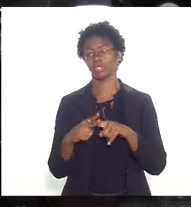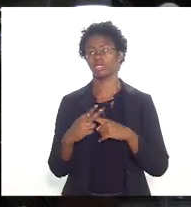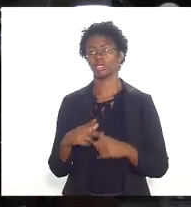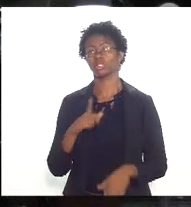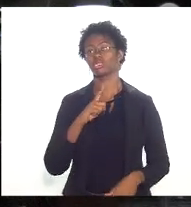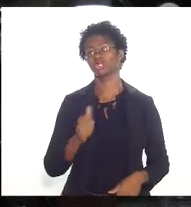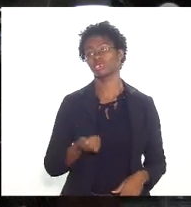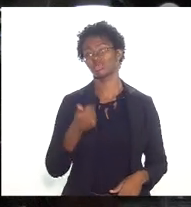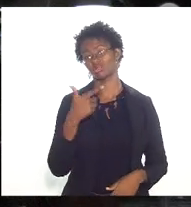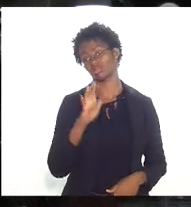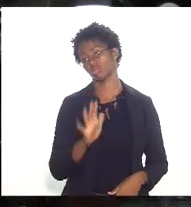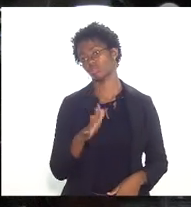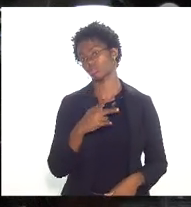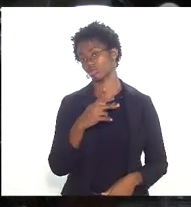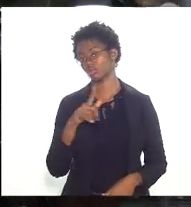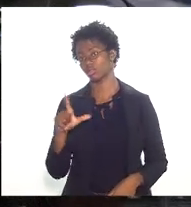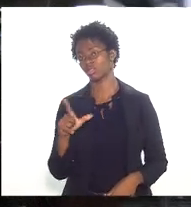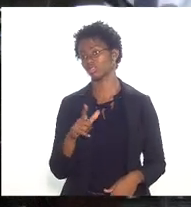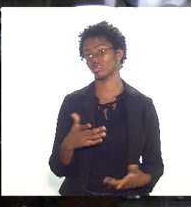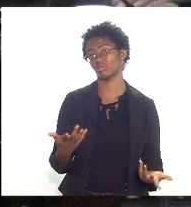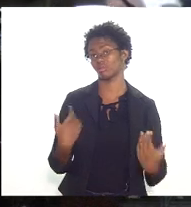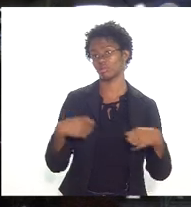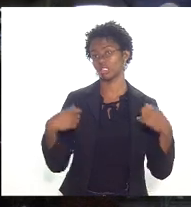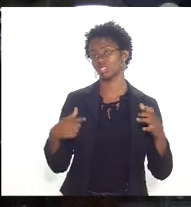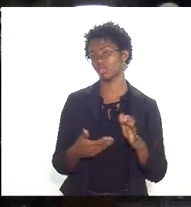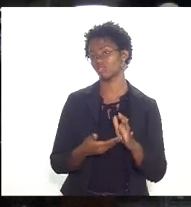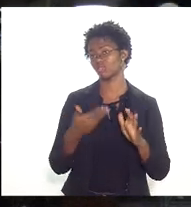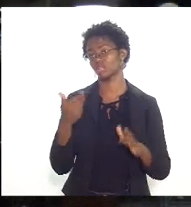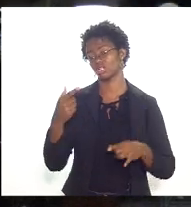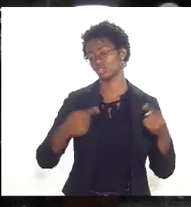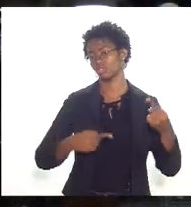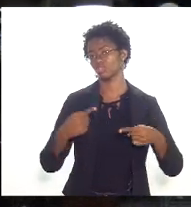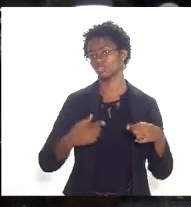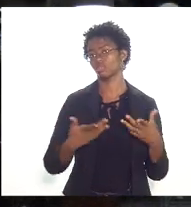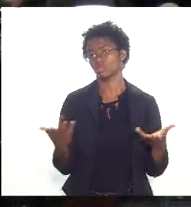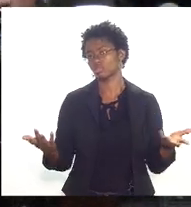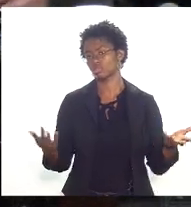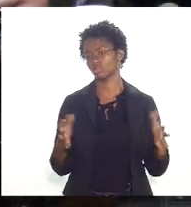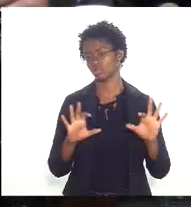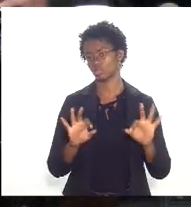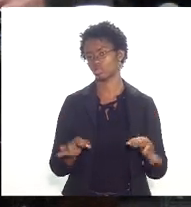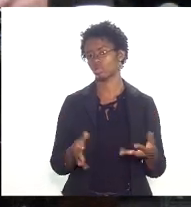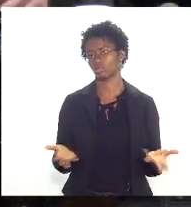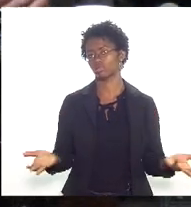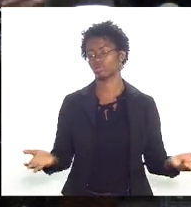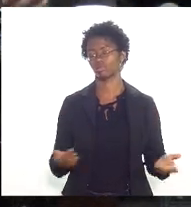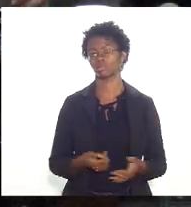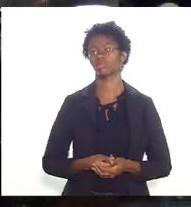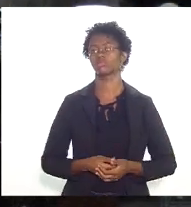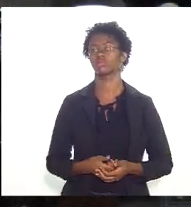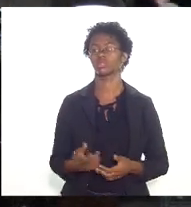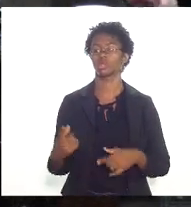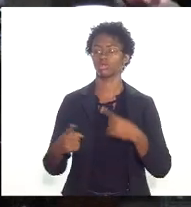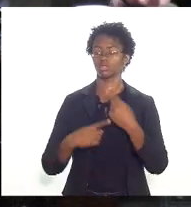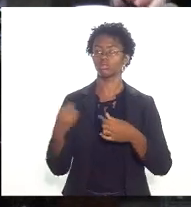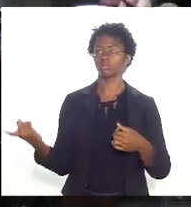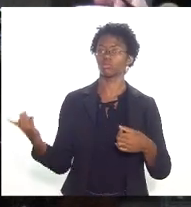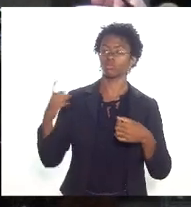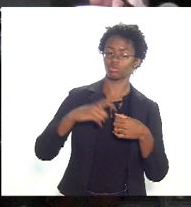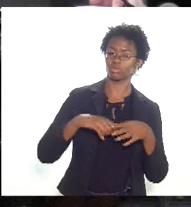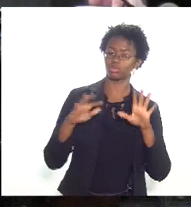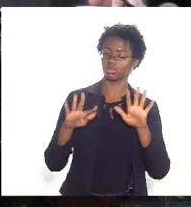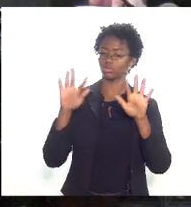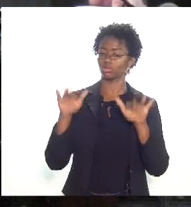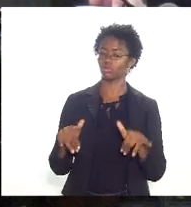12 emendas ao projeto ele sair lá de pau tá com certeza e aí e retorna e